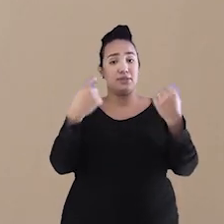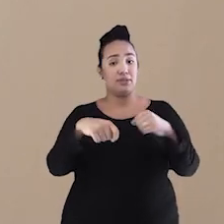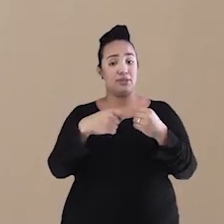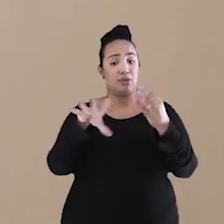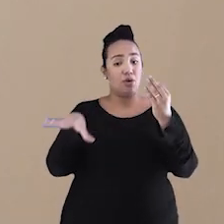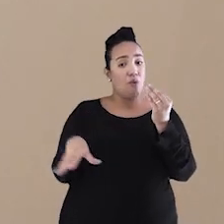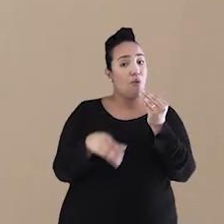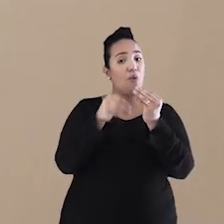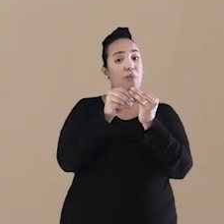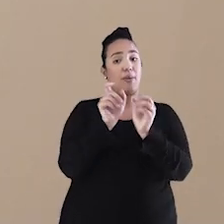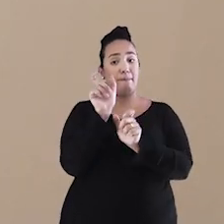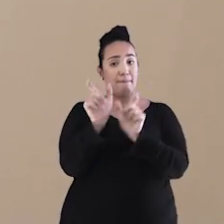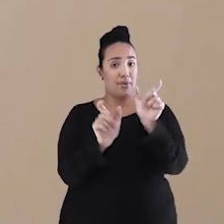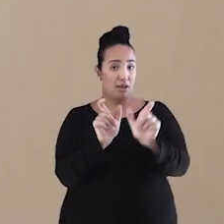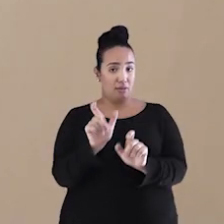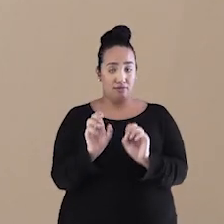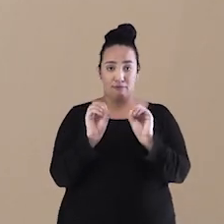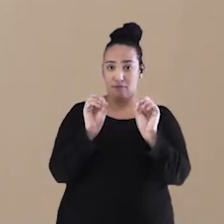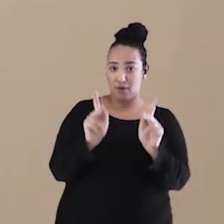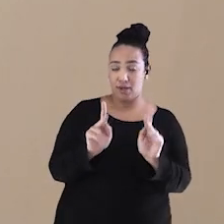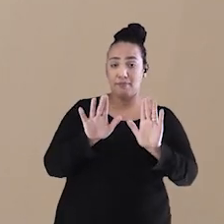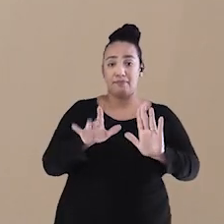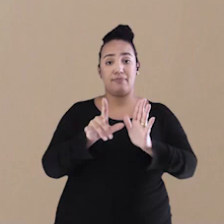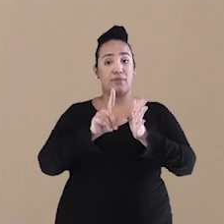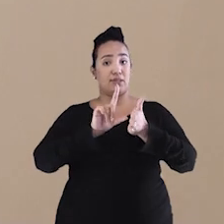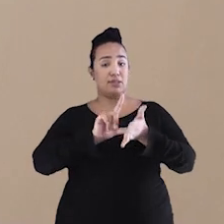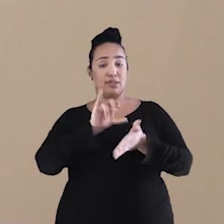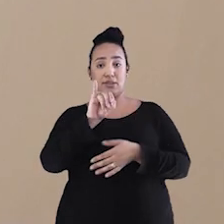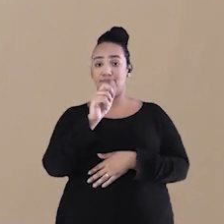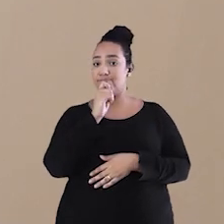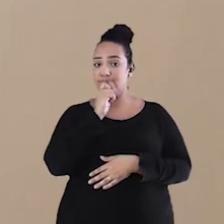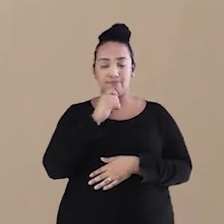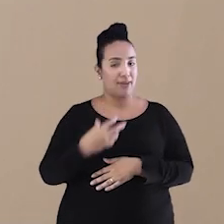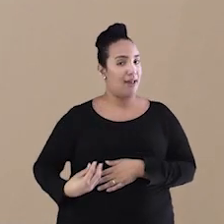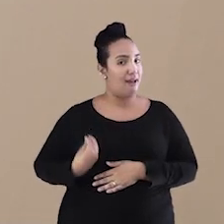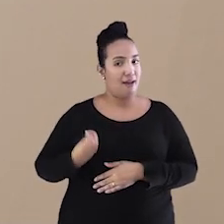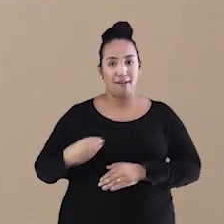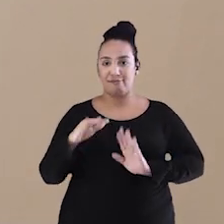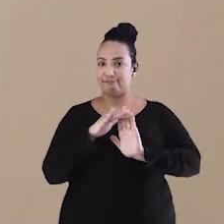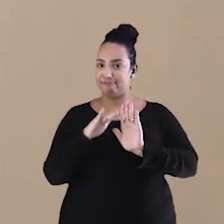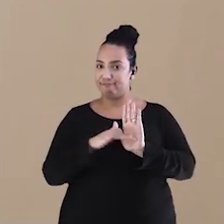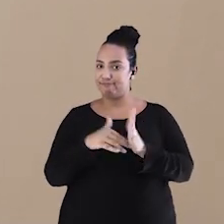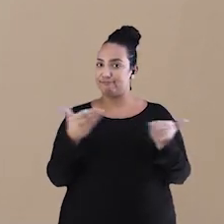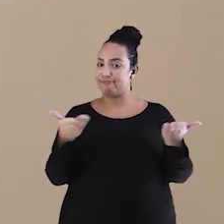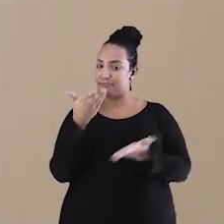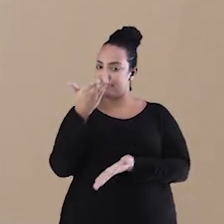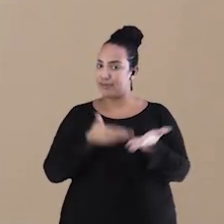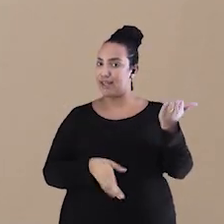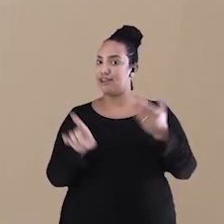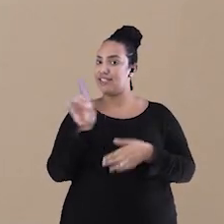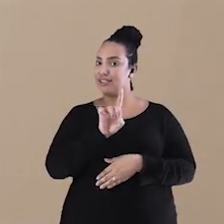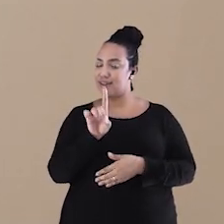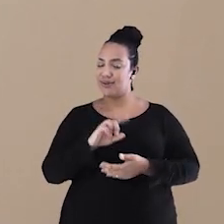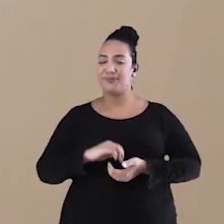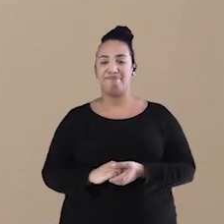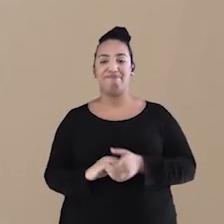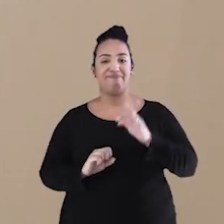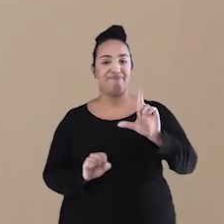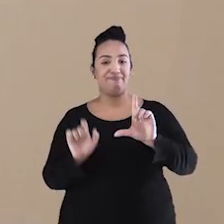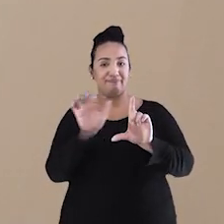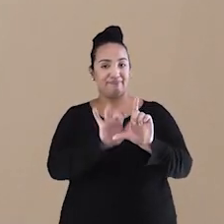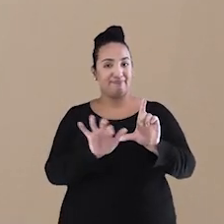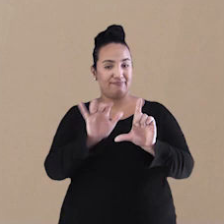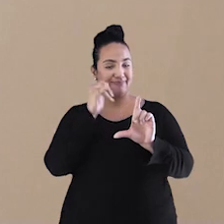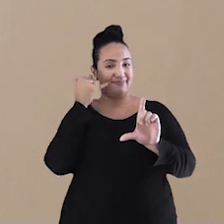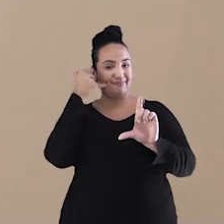algumas frases para vocês e vocês terão que completar com as palavras abaixo. Mas antes, se você ainda não marcou presença na nossa aula,